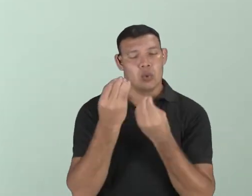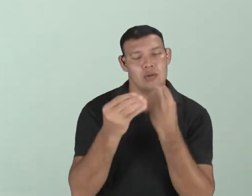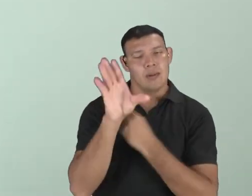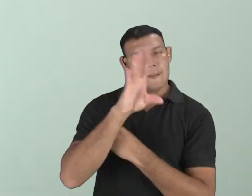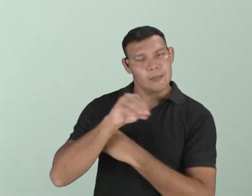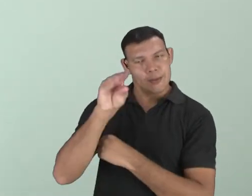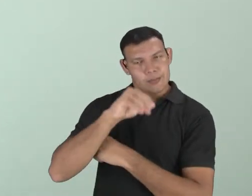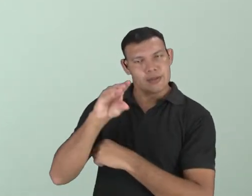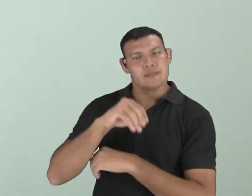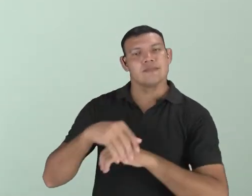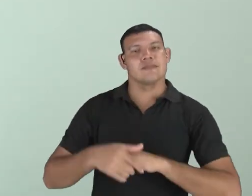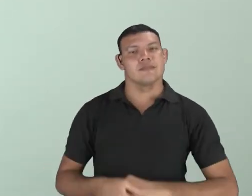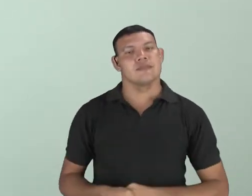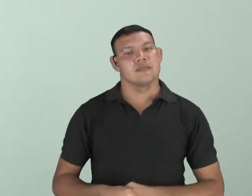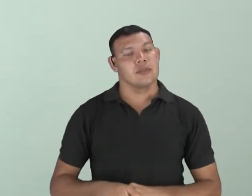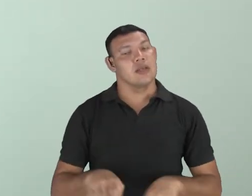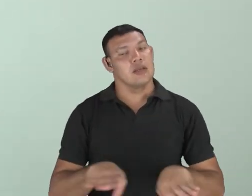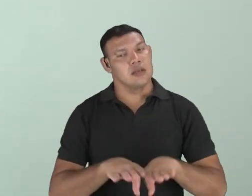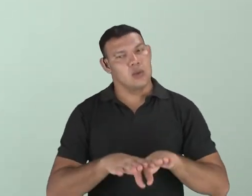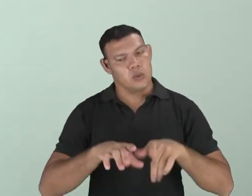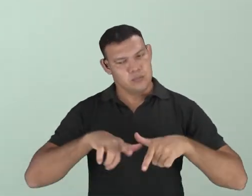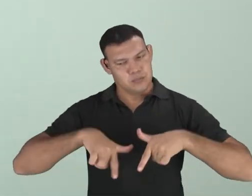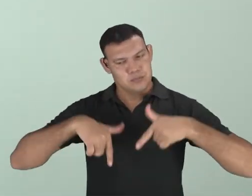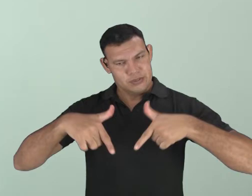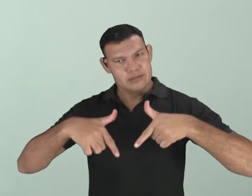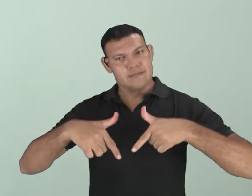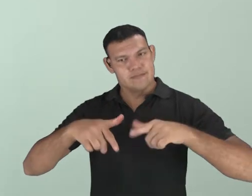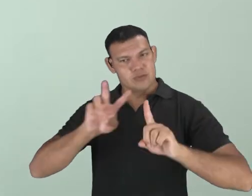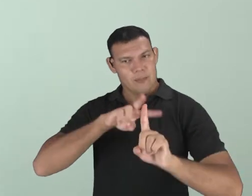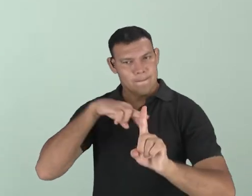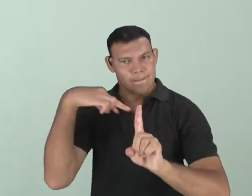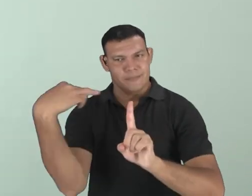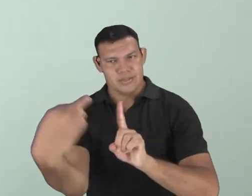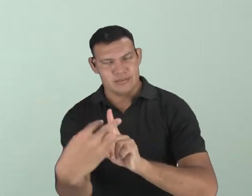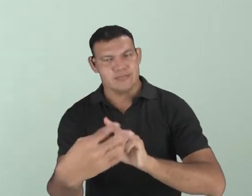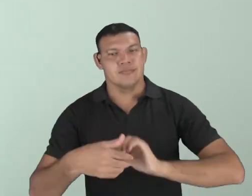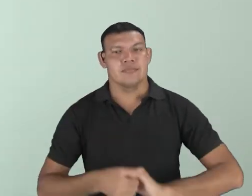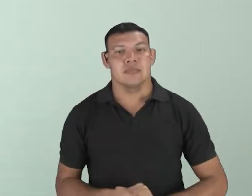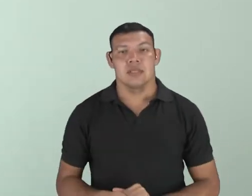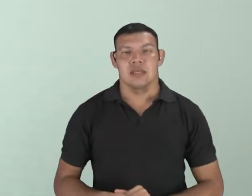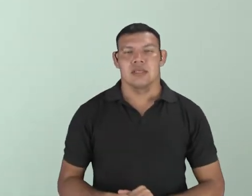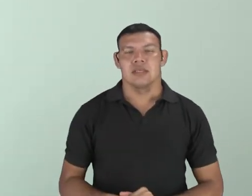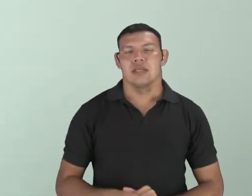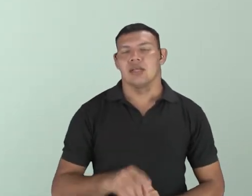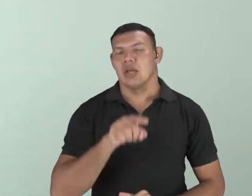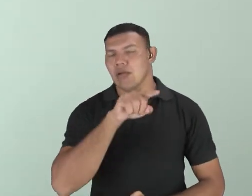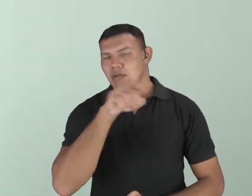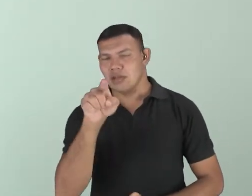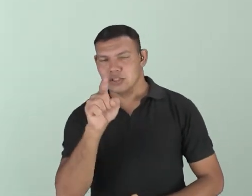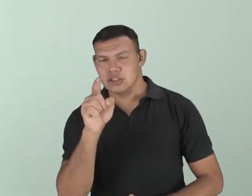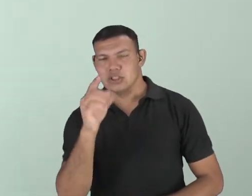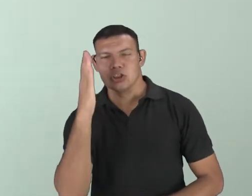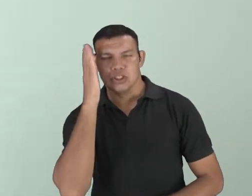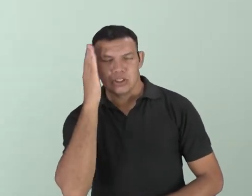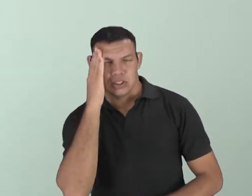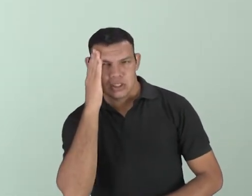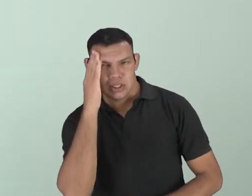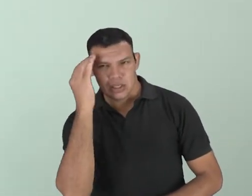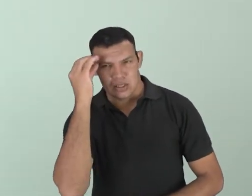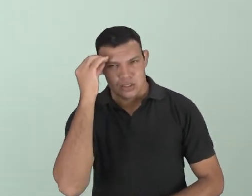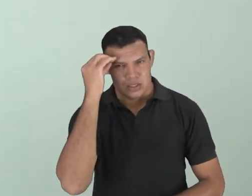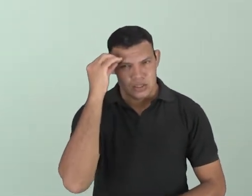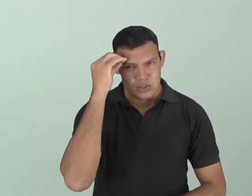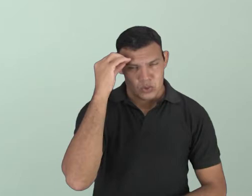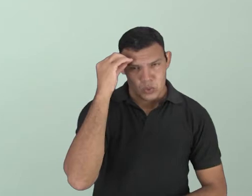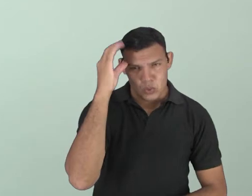falando e você tem que defender o seu ponto de vista. Se você acha, se você tem o que você acha, se você tem conhecimento, você tem